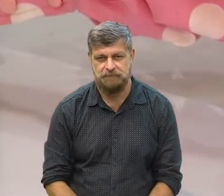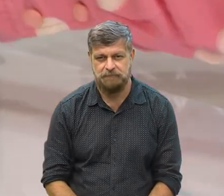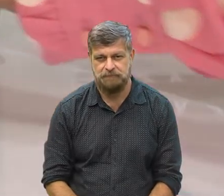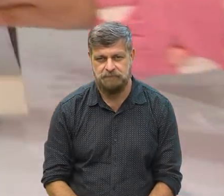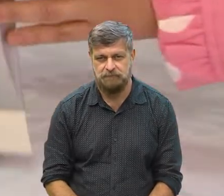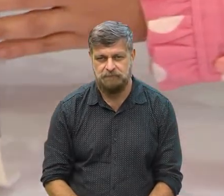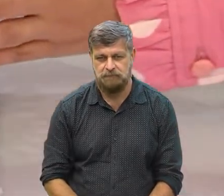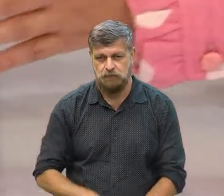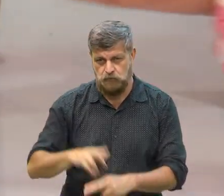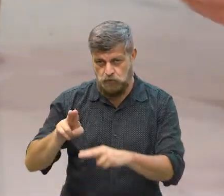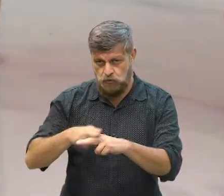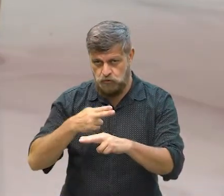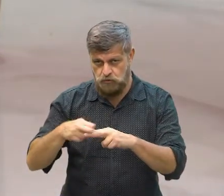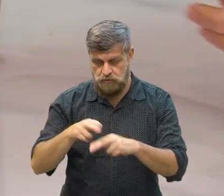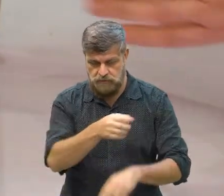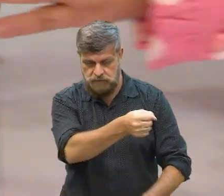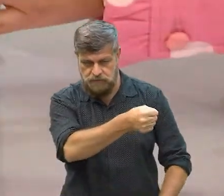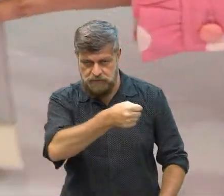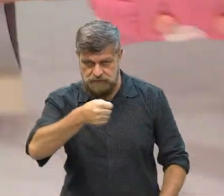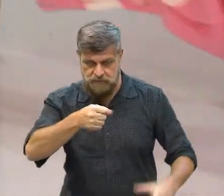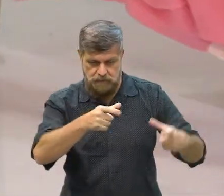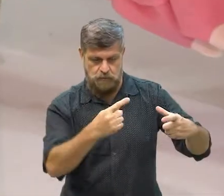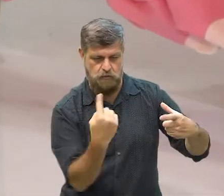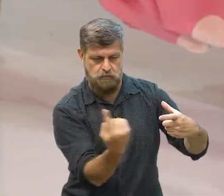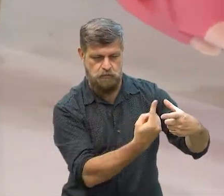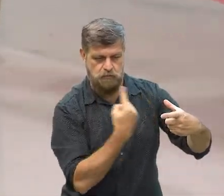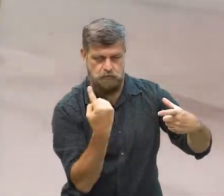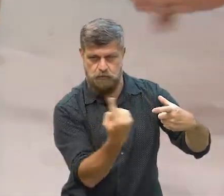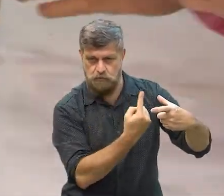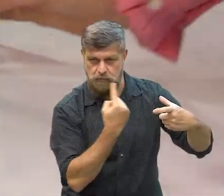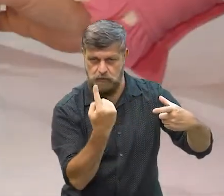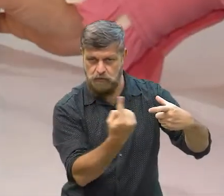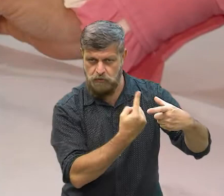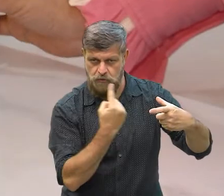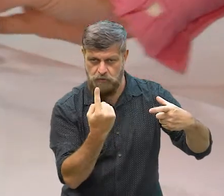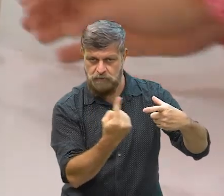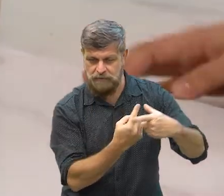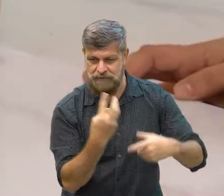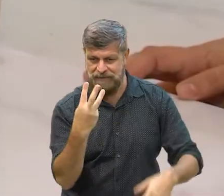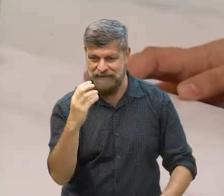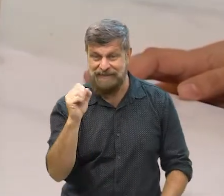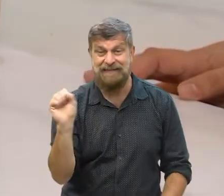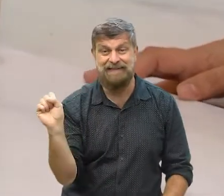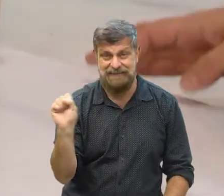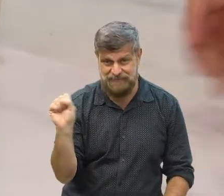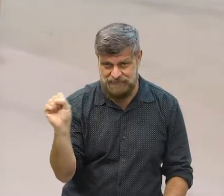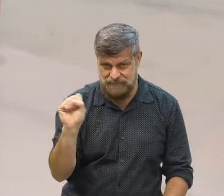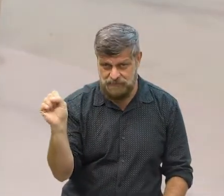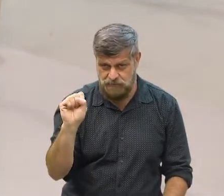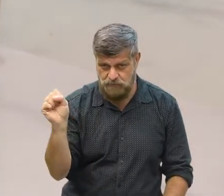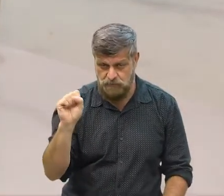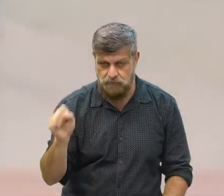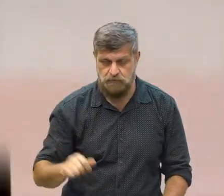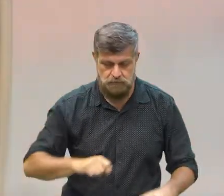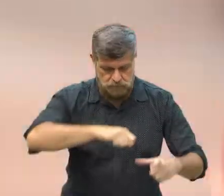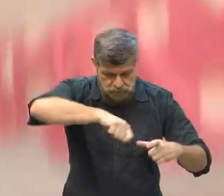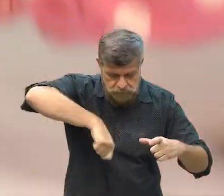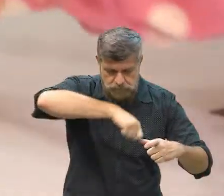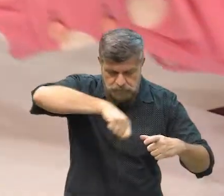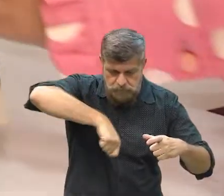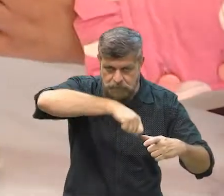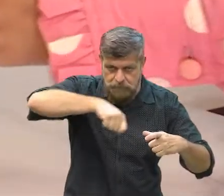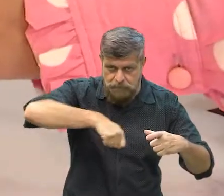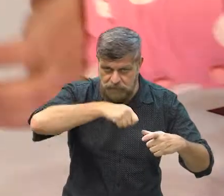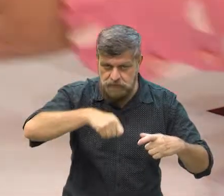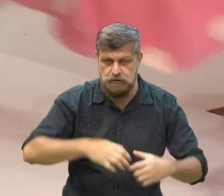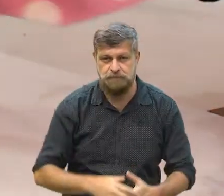O chocolate você vai derreter no micro-ondas, vai colocando de 30 em 30 segundos e mexendo para não